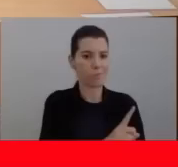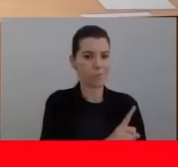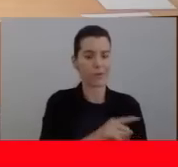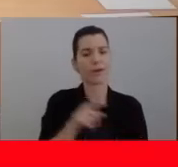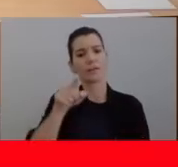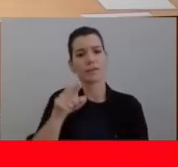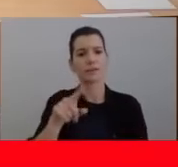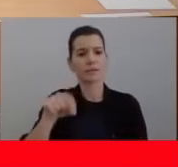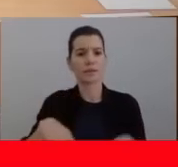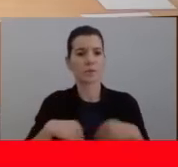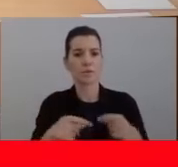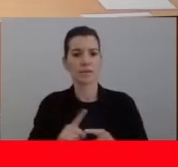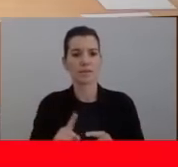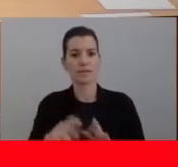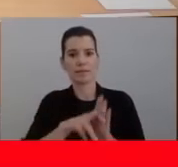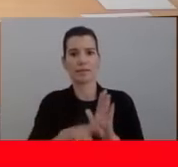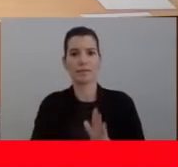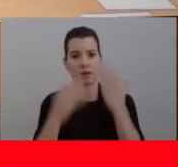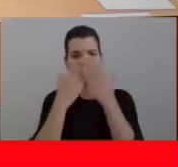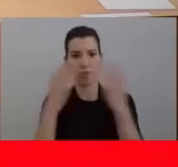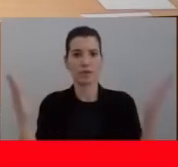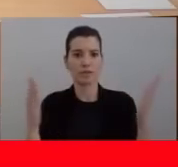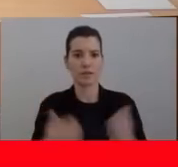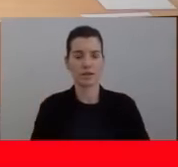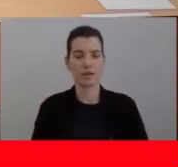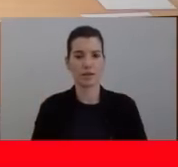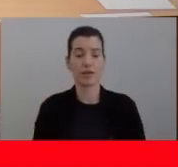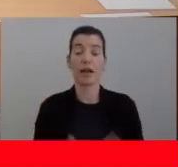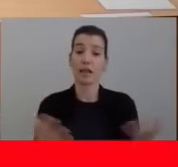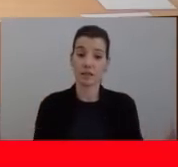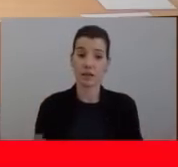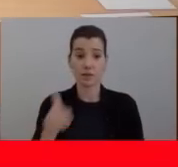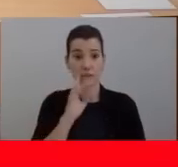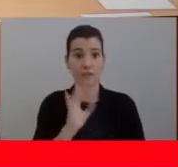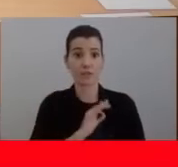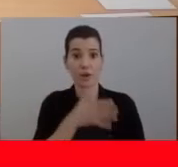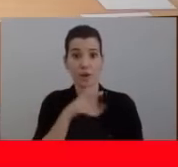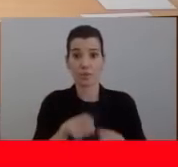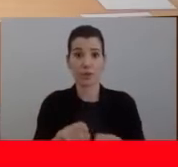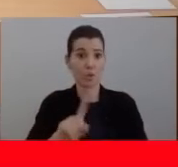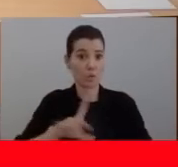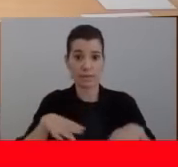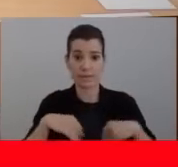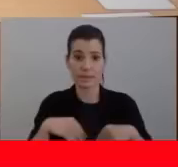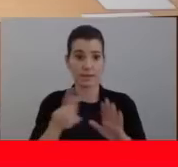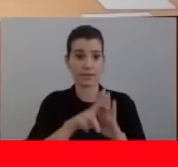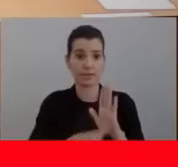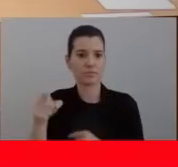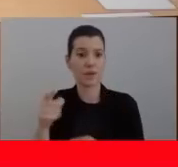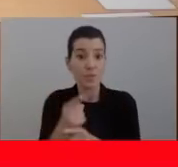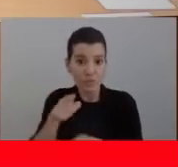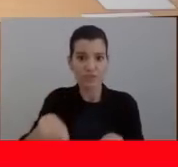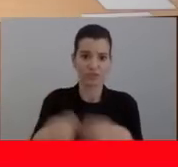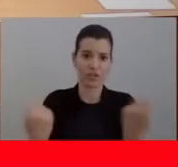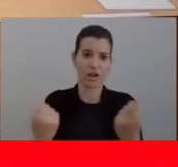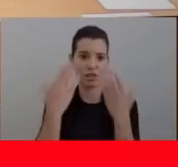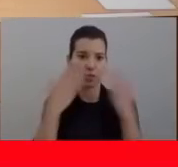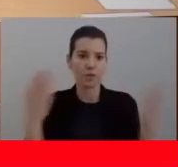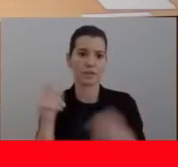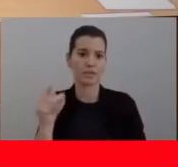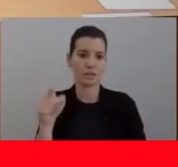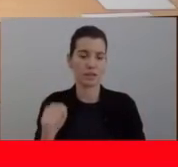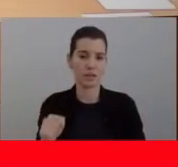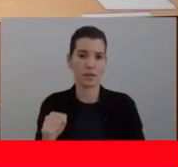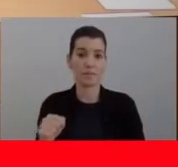regras da Democracia portanto deputada não aceita regras de democracia logo não é Democrata quando há uma